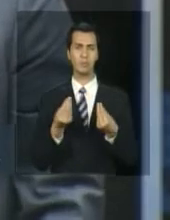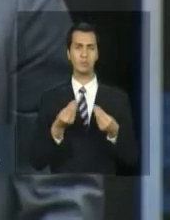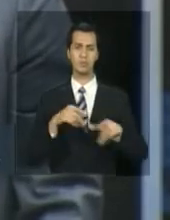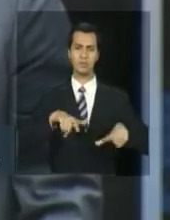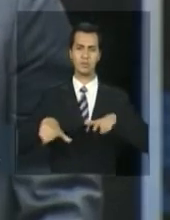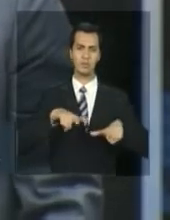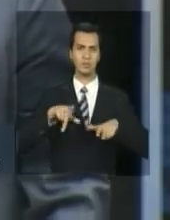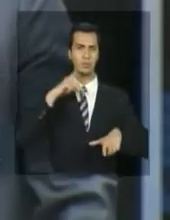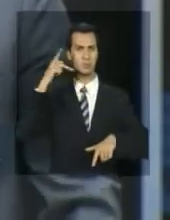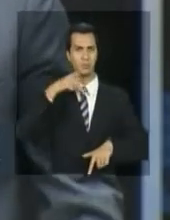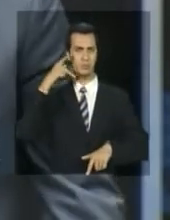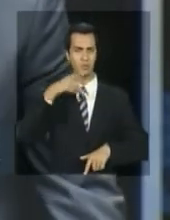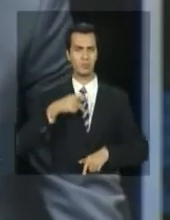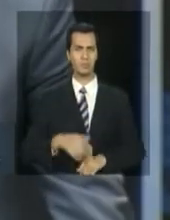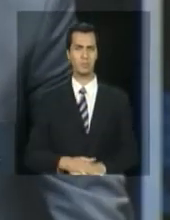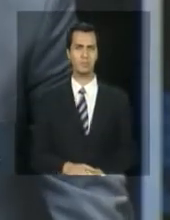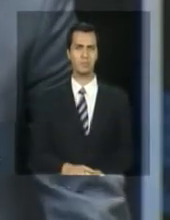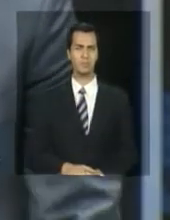da atividade pública.